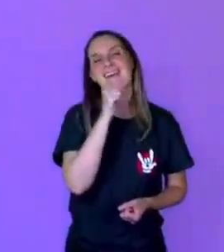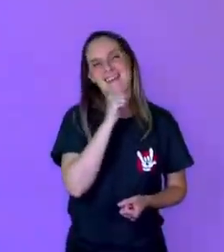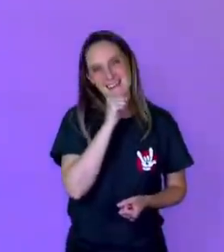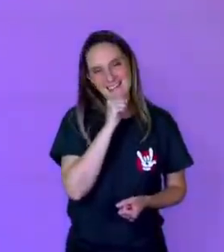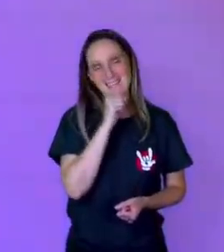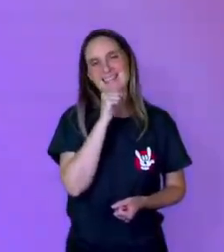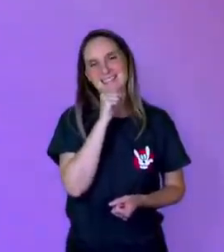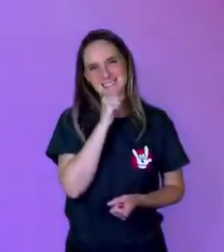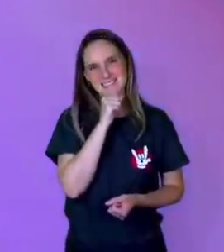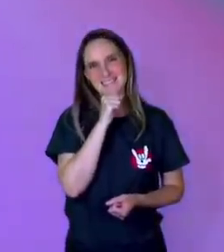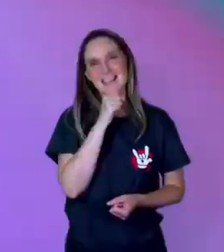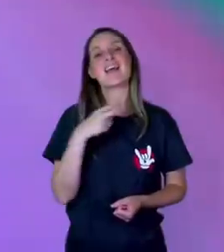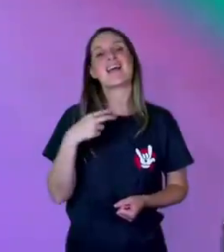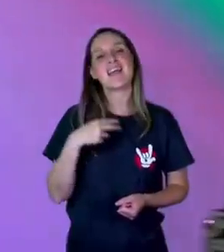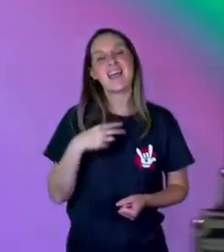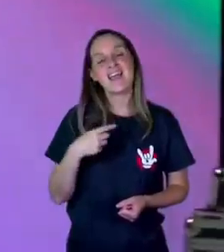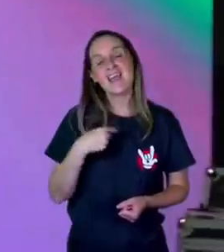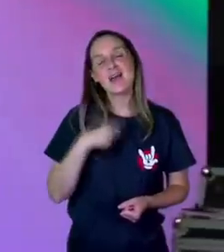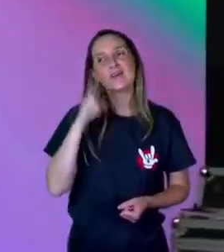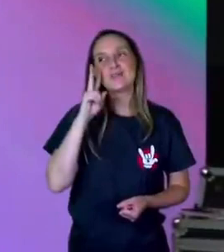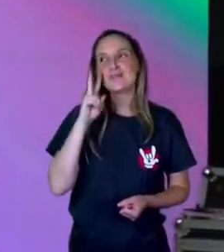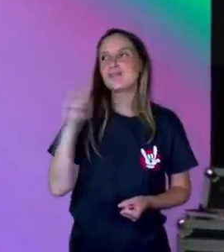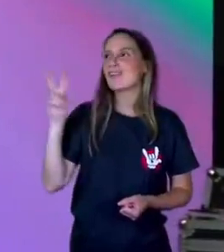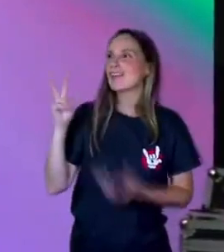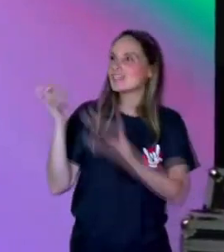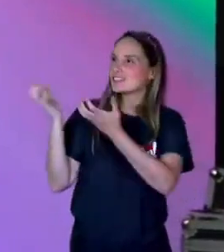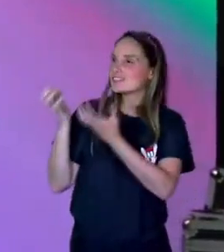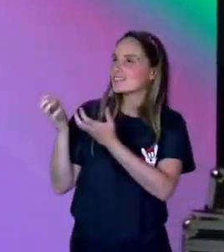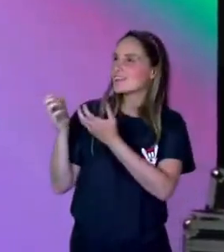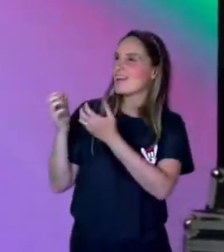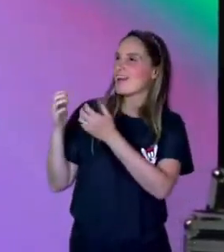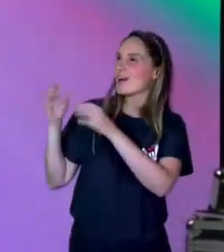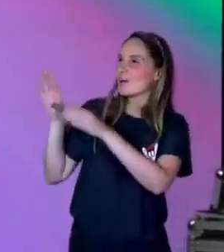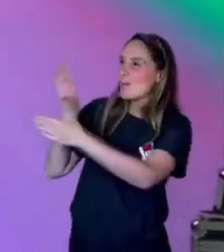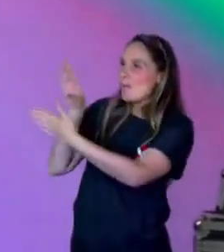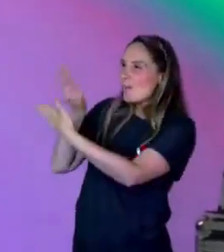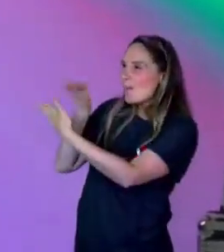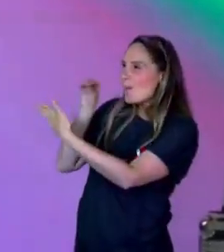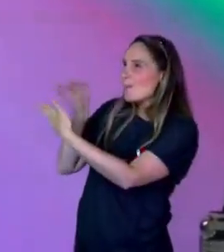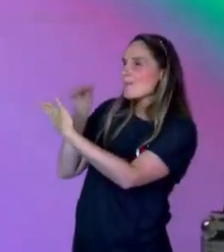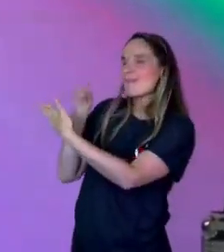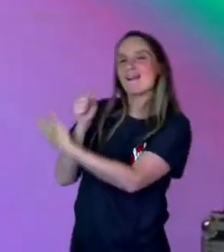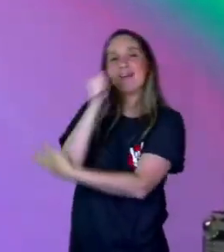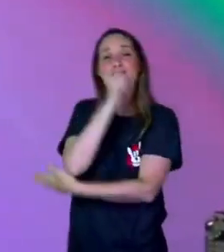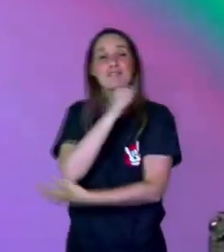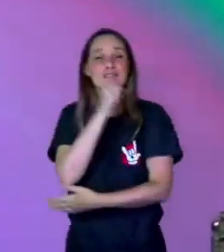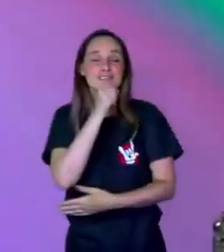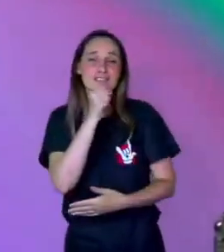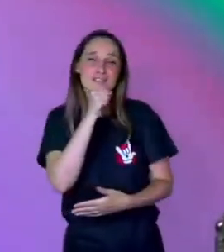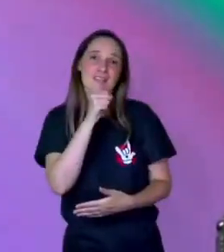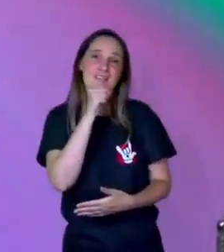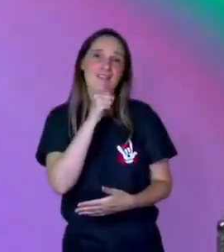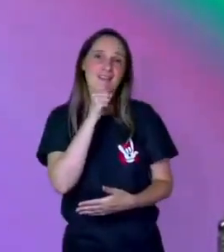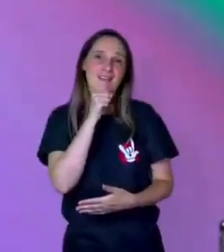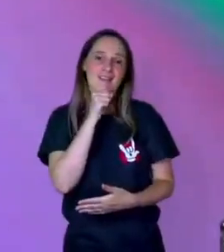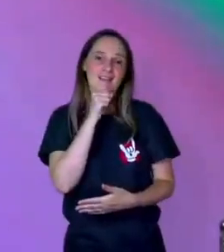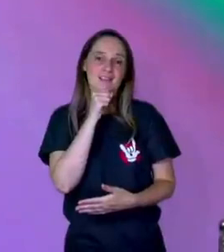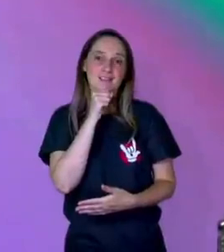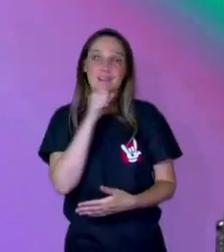têm a minha idade, meus heróis não têm um estilo muito maneiro, não. Meus heróis têm cabelinhos brancos, meus heróis pregam por 15